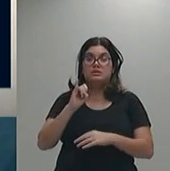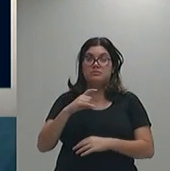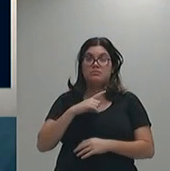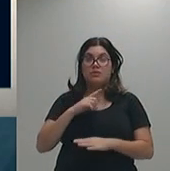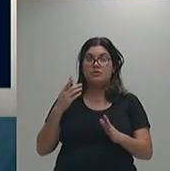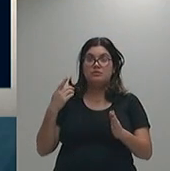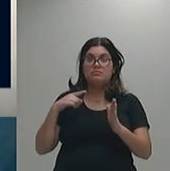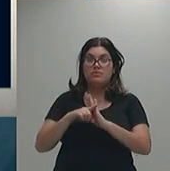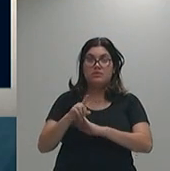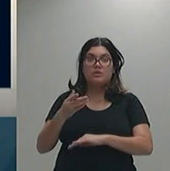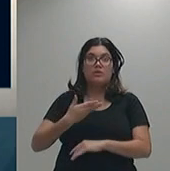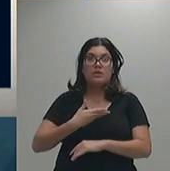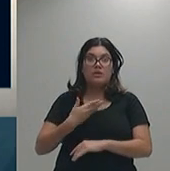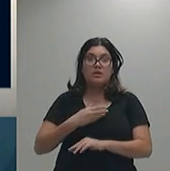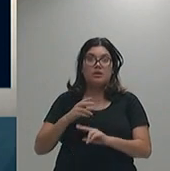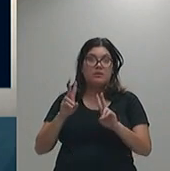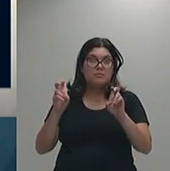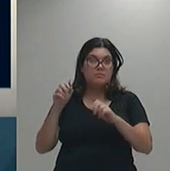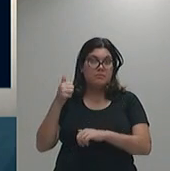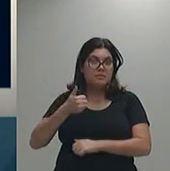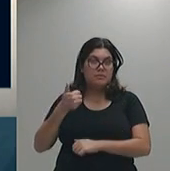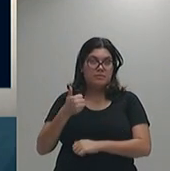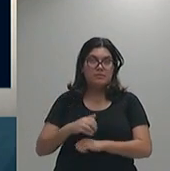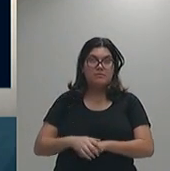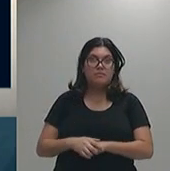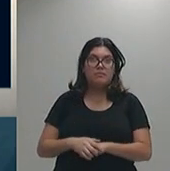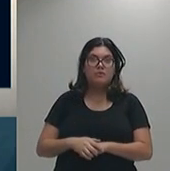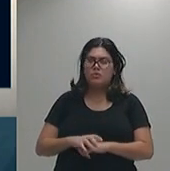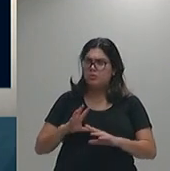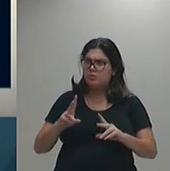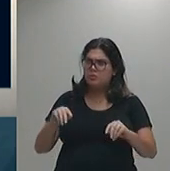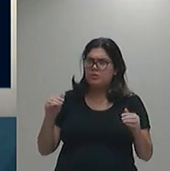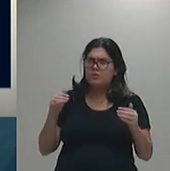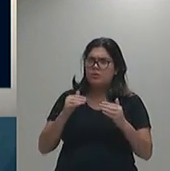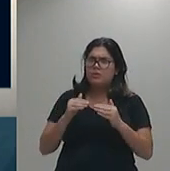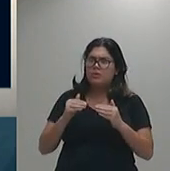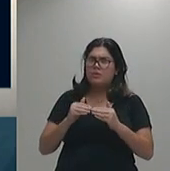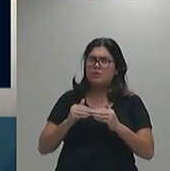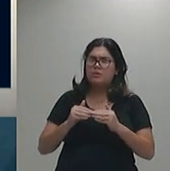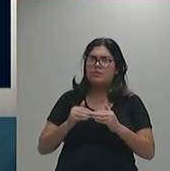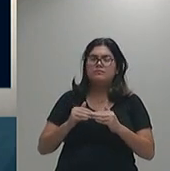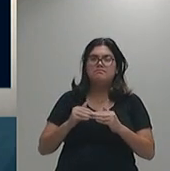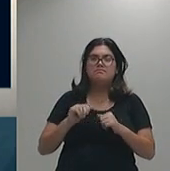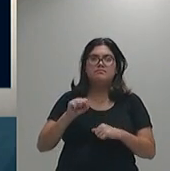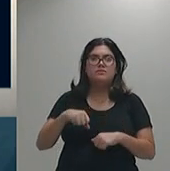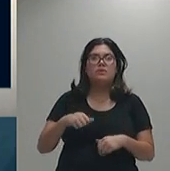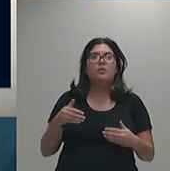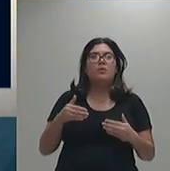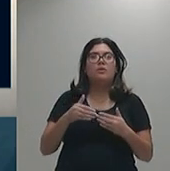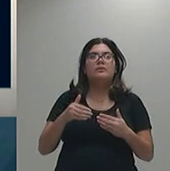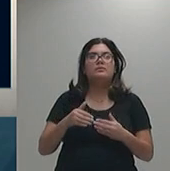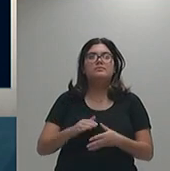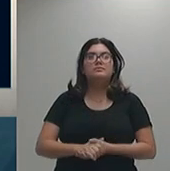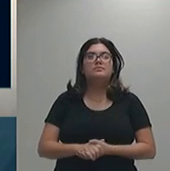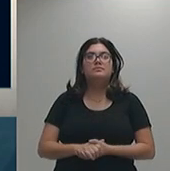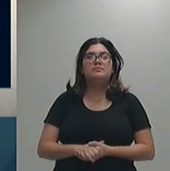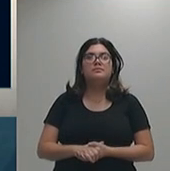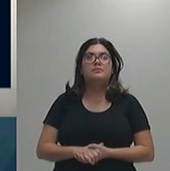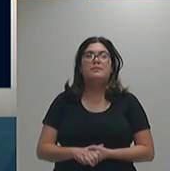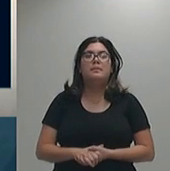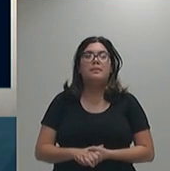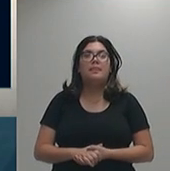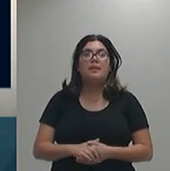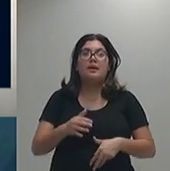os colegas Quanto é o primeiro já estão todos de acordo com o recorde em a primeira sua mãe então